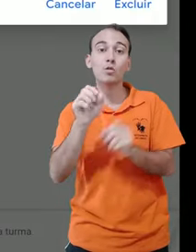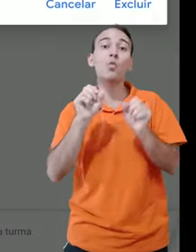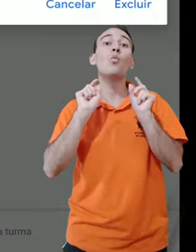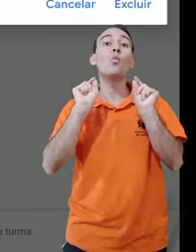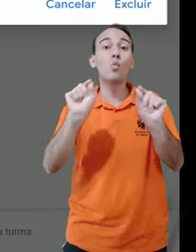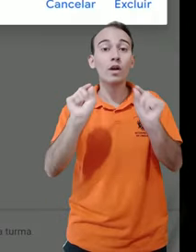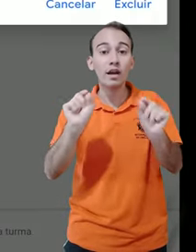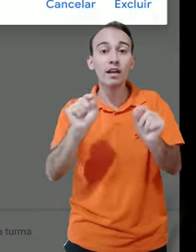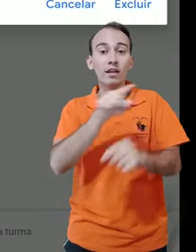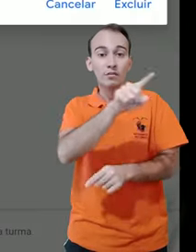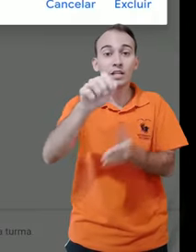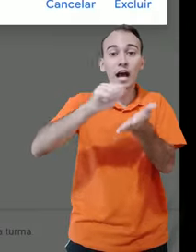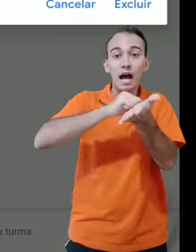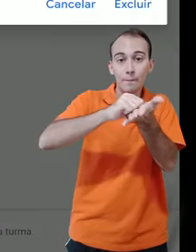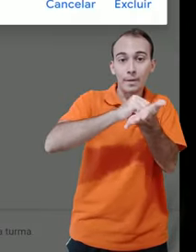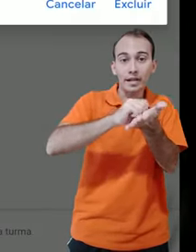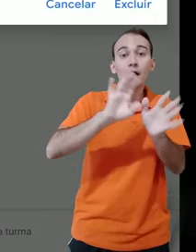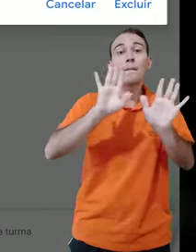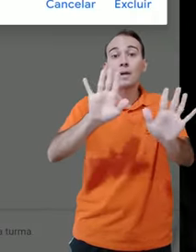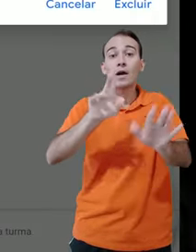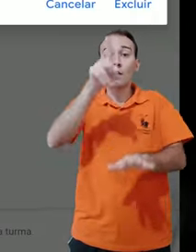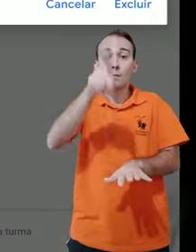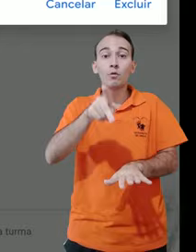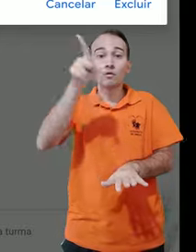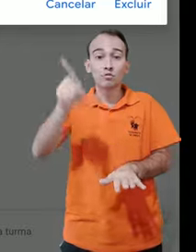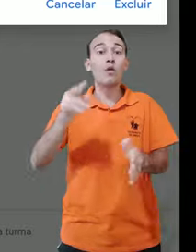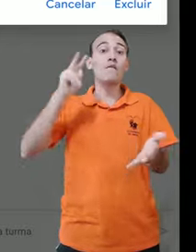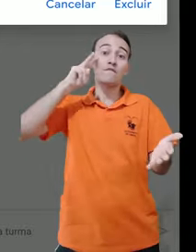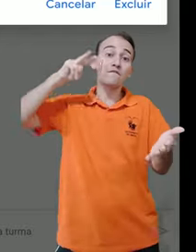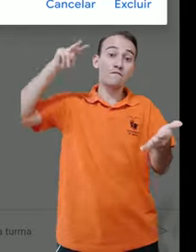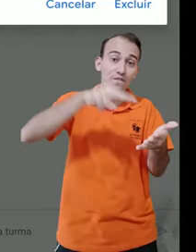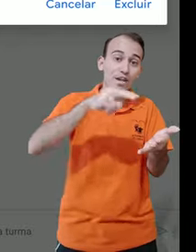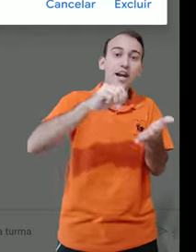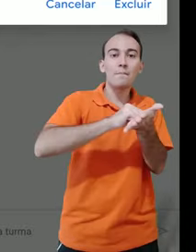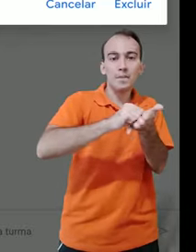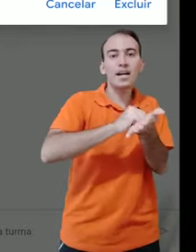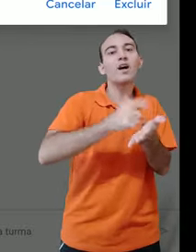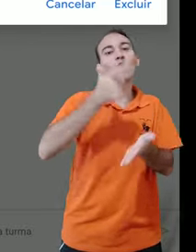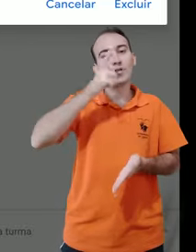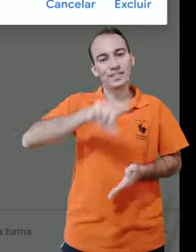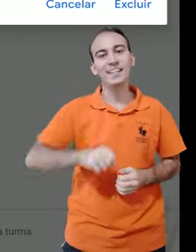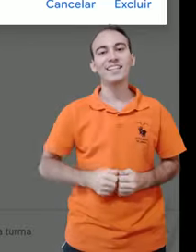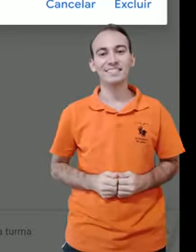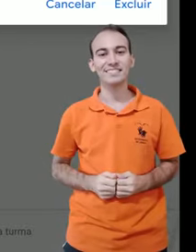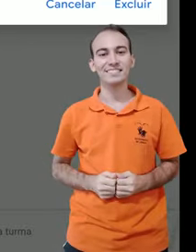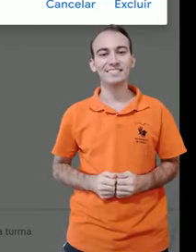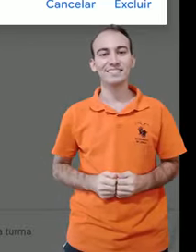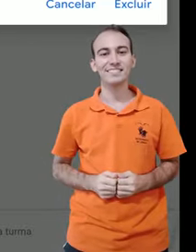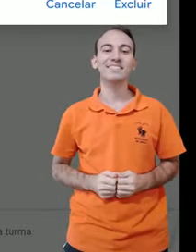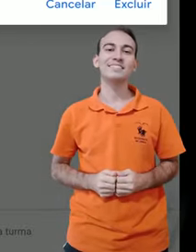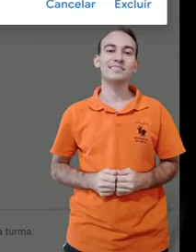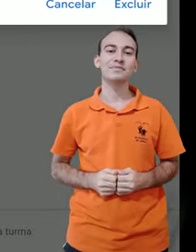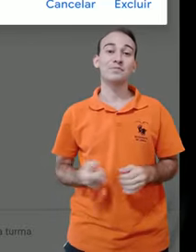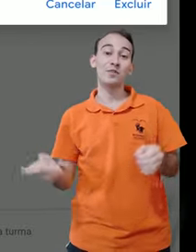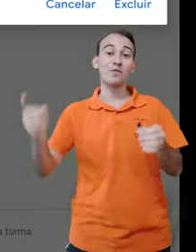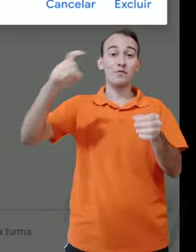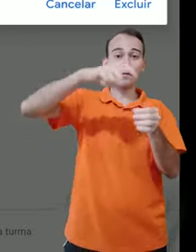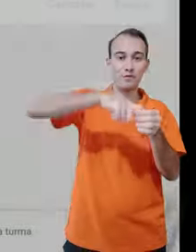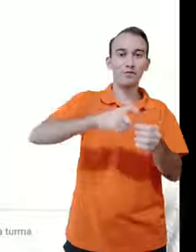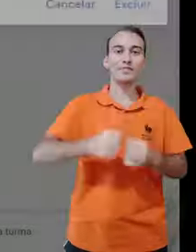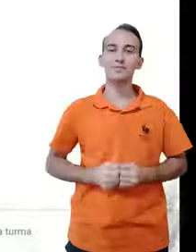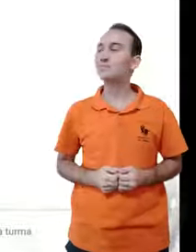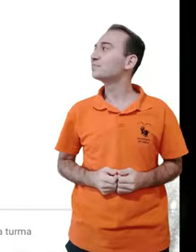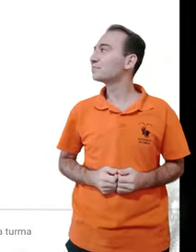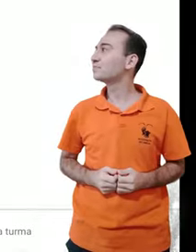você é notificada como a janela pop-up para confirmar a ação e também esclarecer que o professor consegue visualizar o comentário excluído